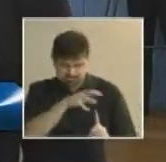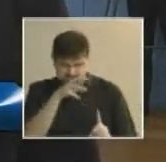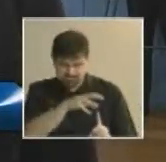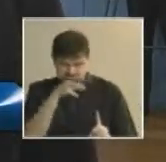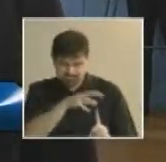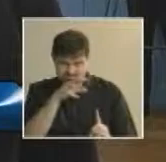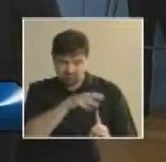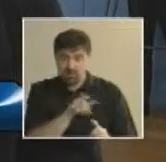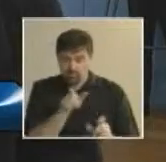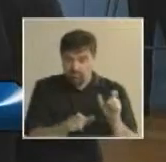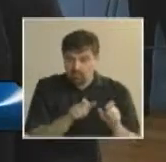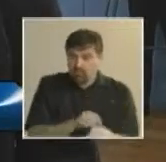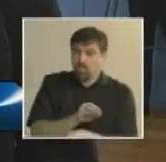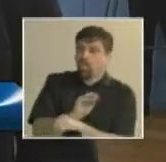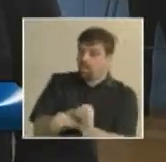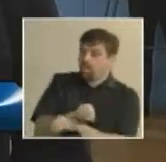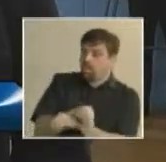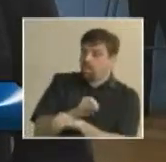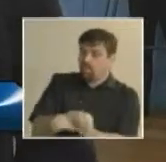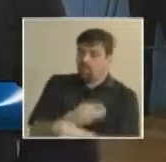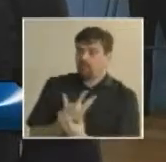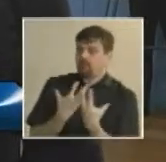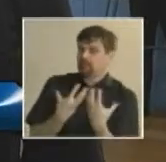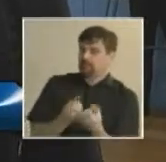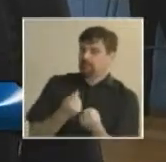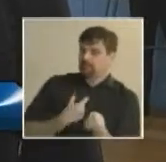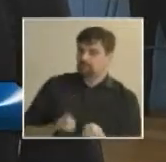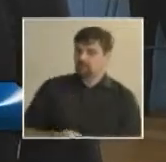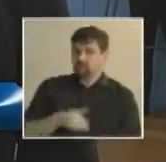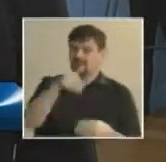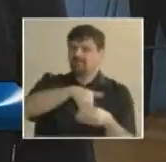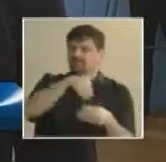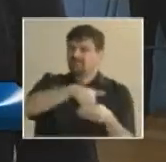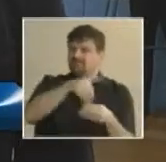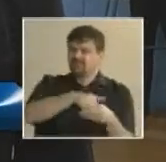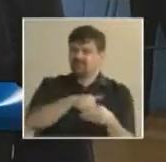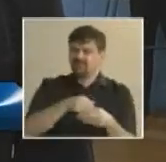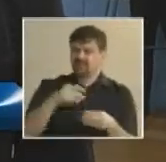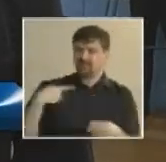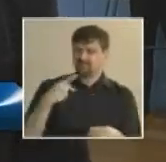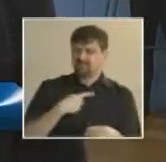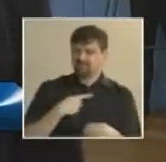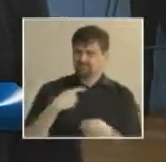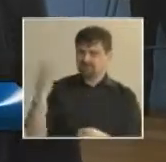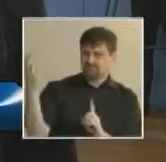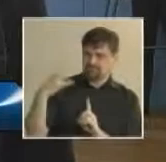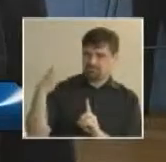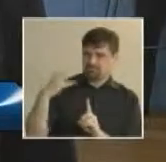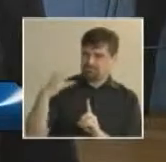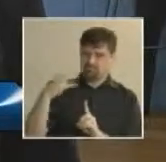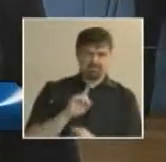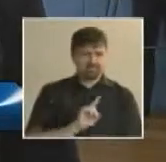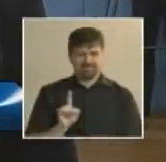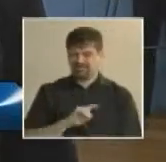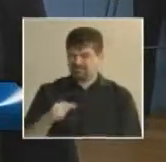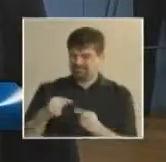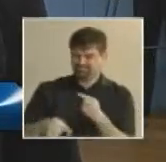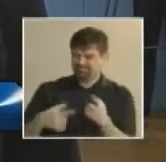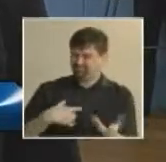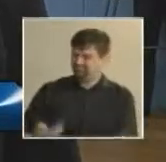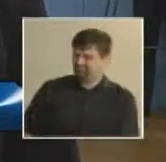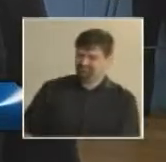É no mínimo como vossa excelência disse preconceituosa e mais é e tira a tolice